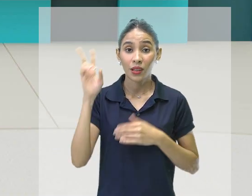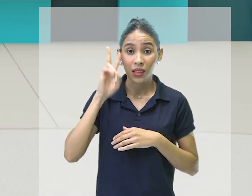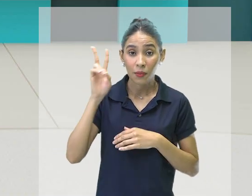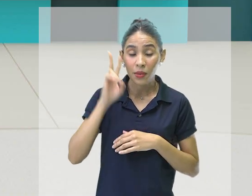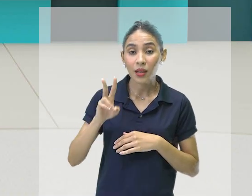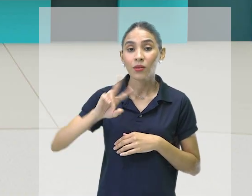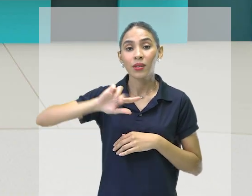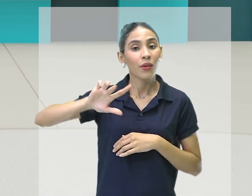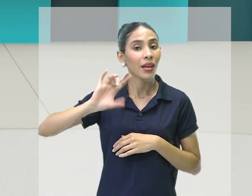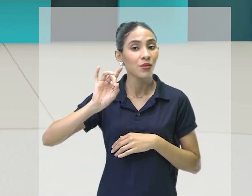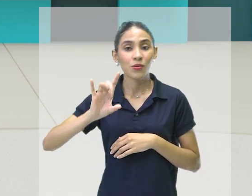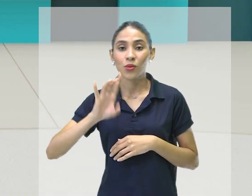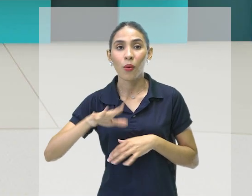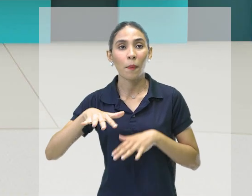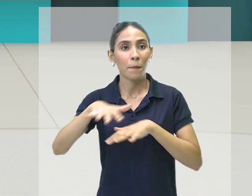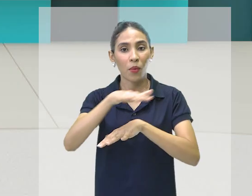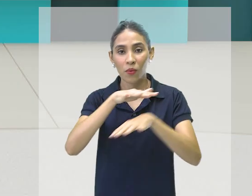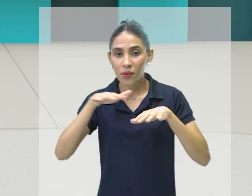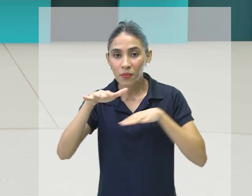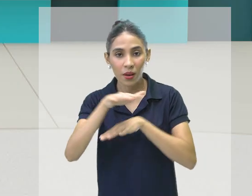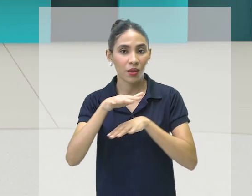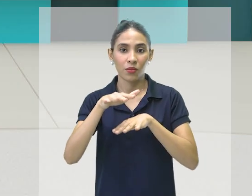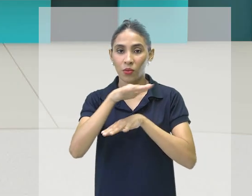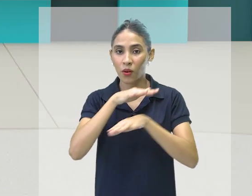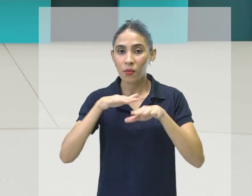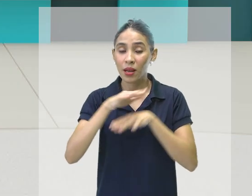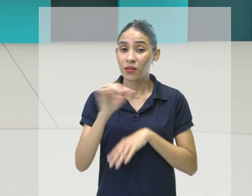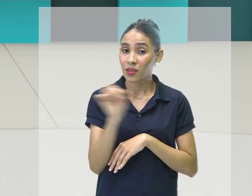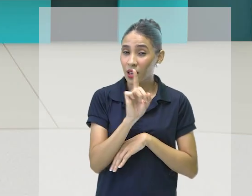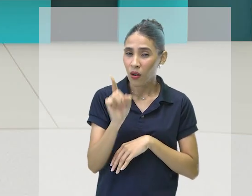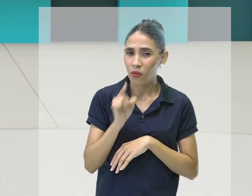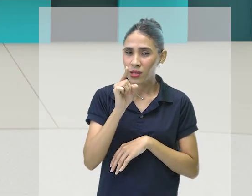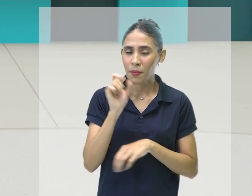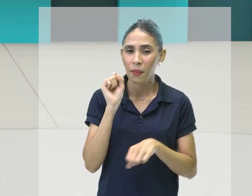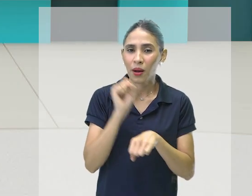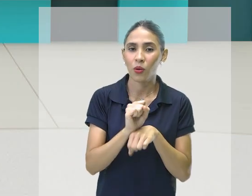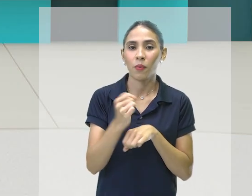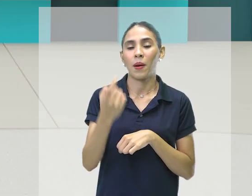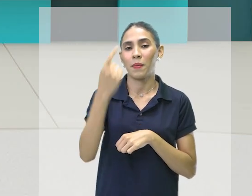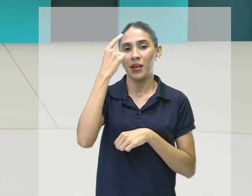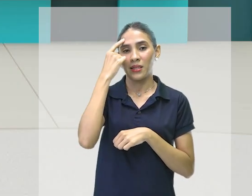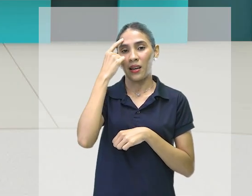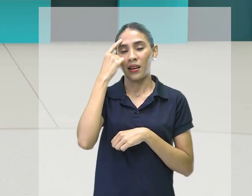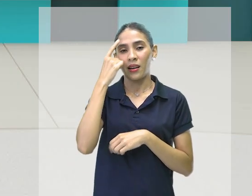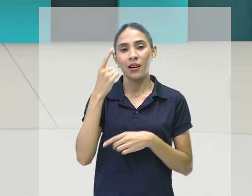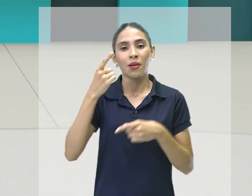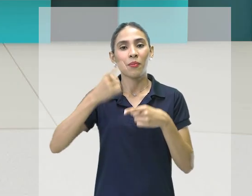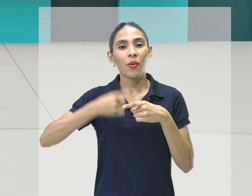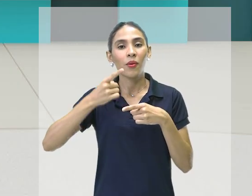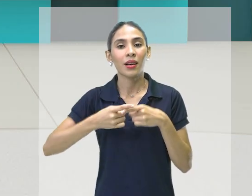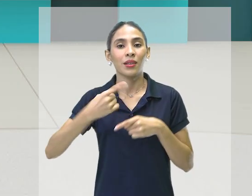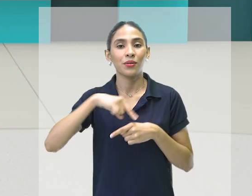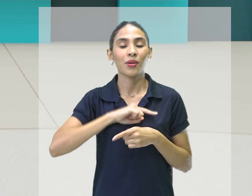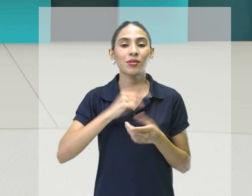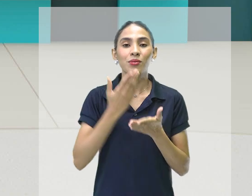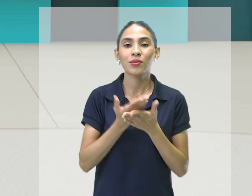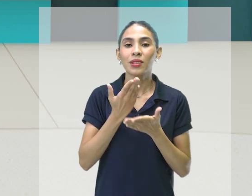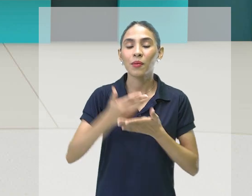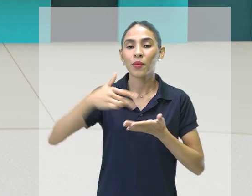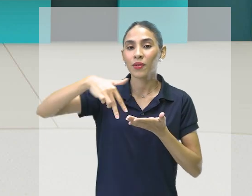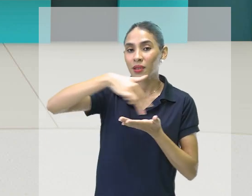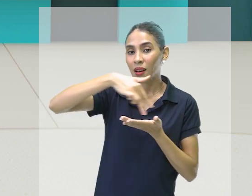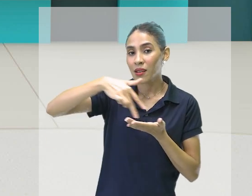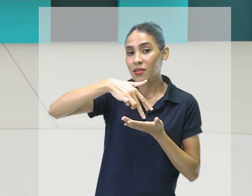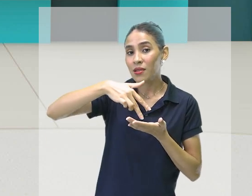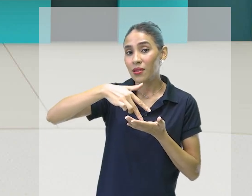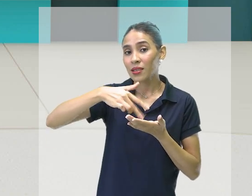corporais. Lembrando que não é somente o movimento pelo movimento. Vocês já pararam para pensar por que nós